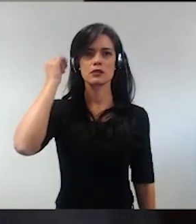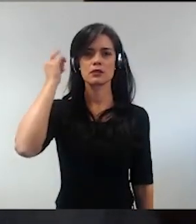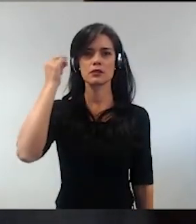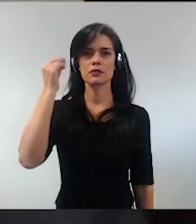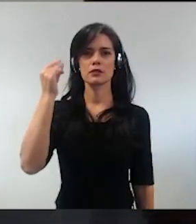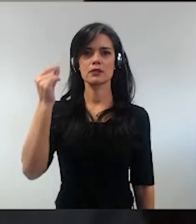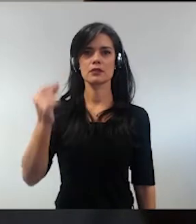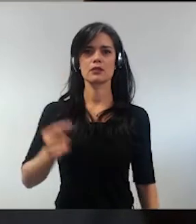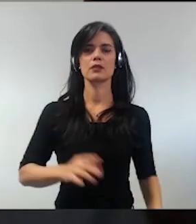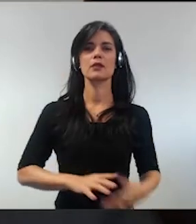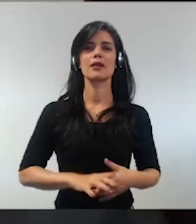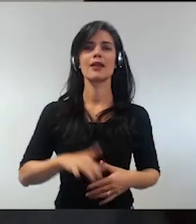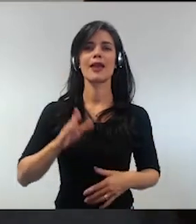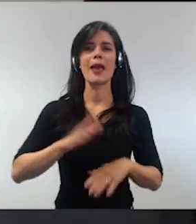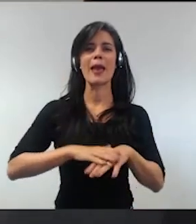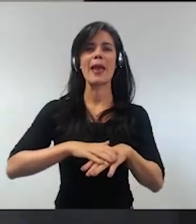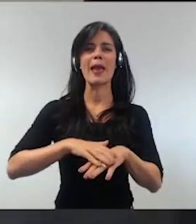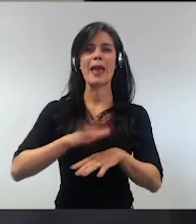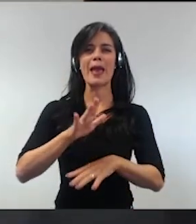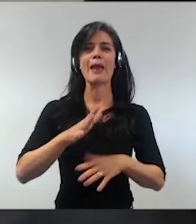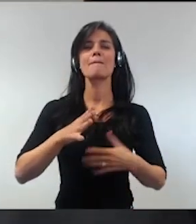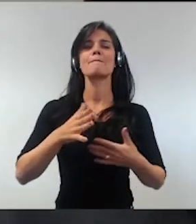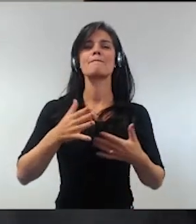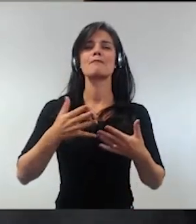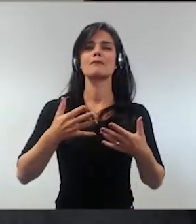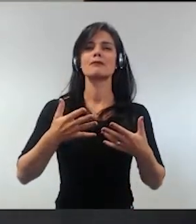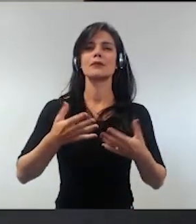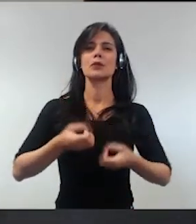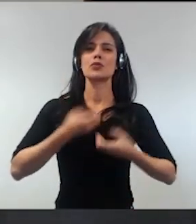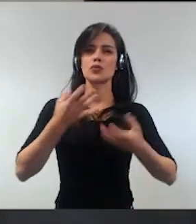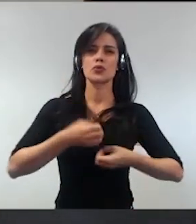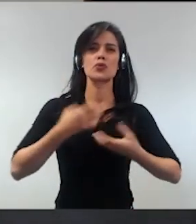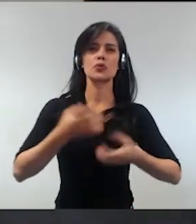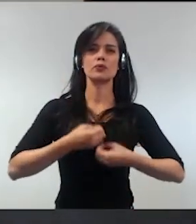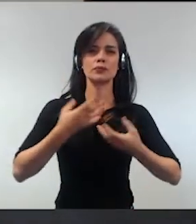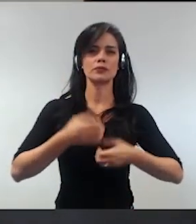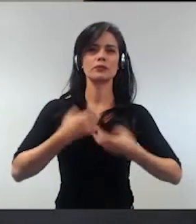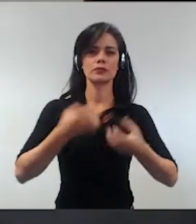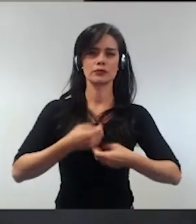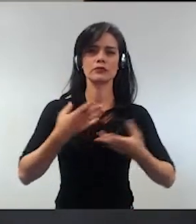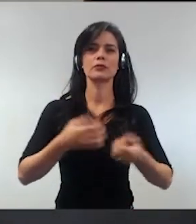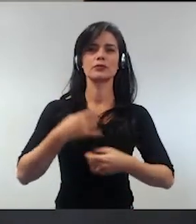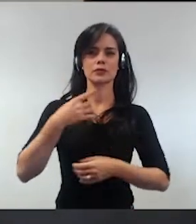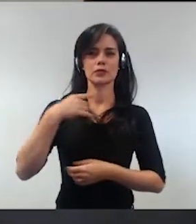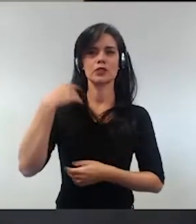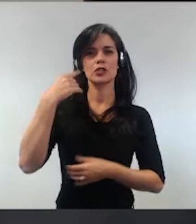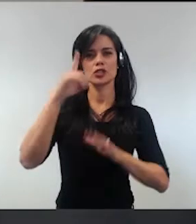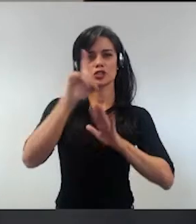mais eloquente discussão de direito natural e direito positivo,